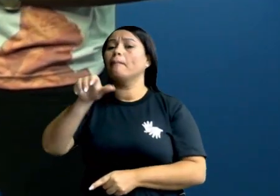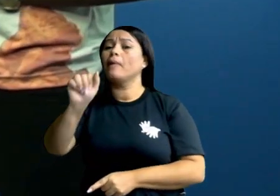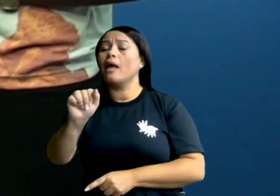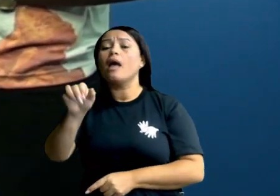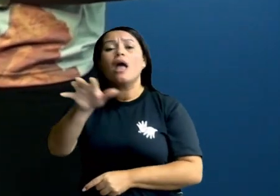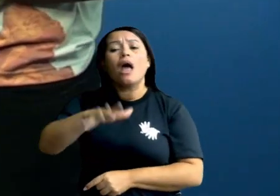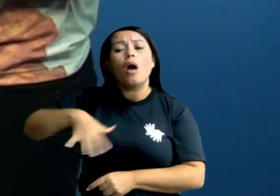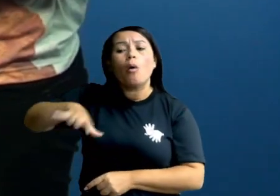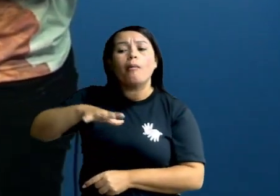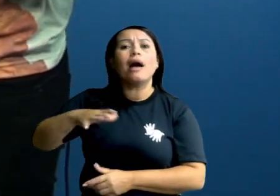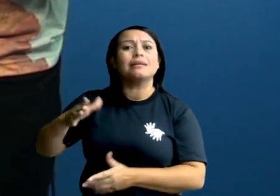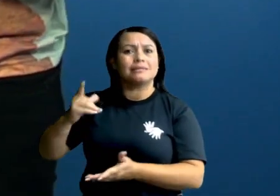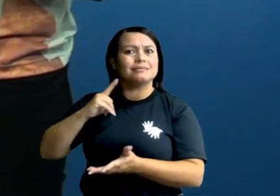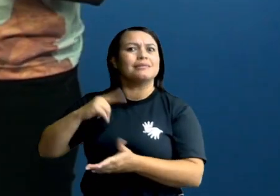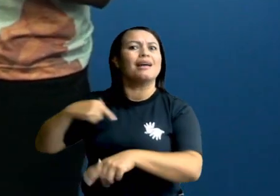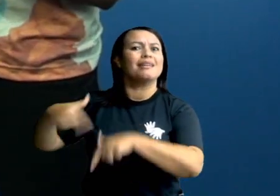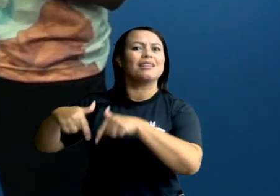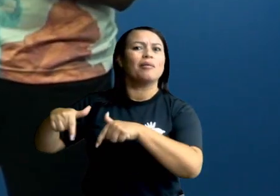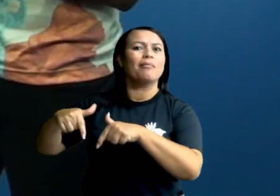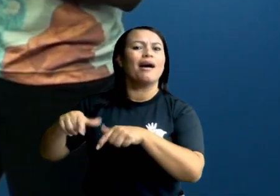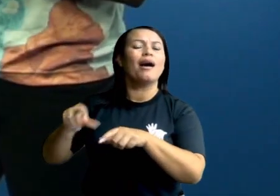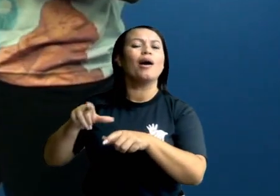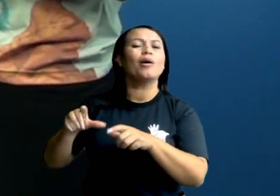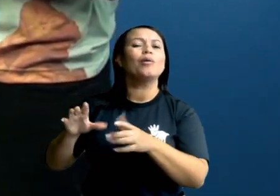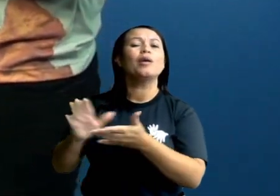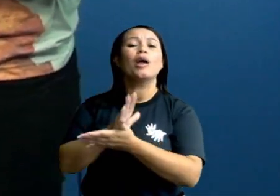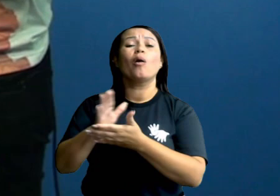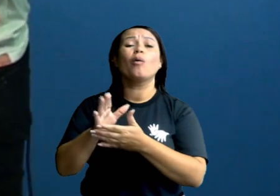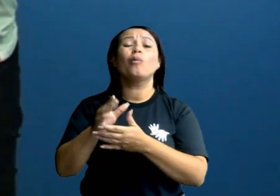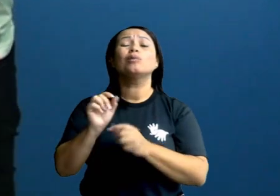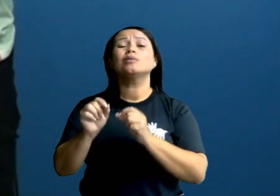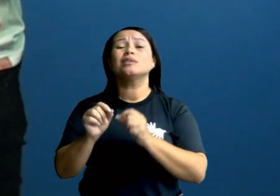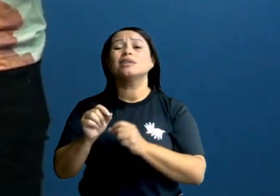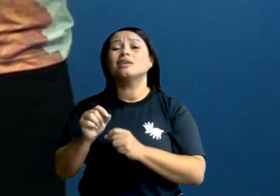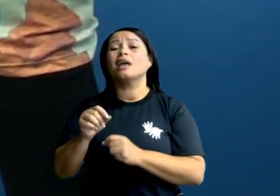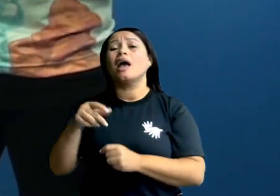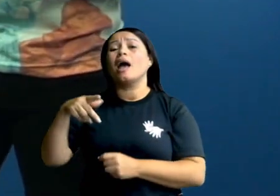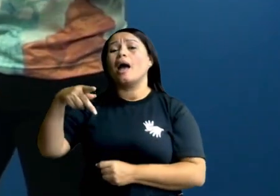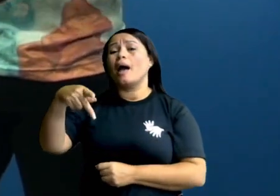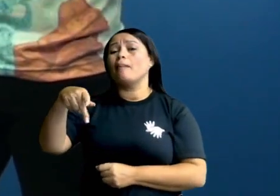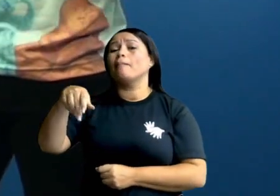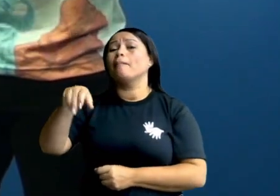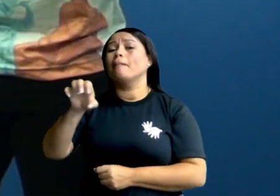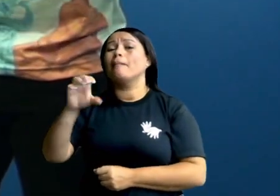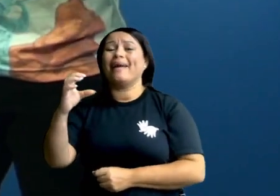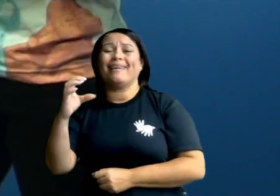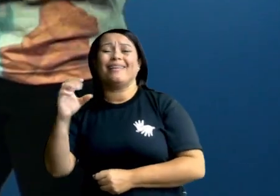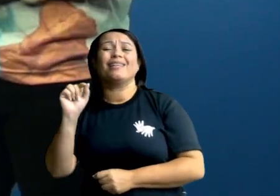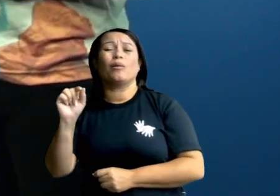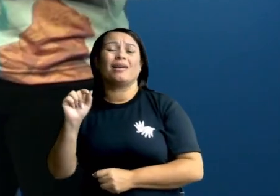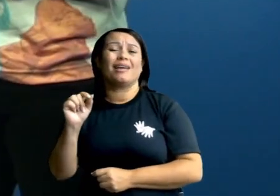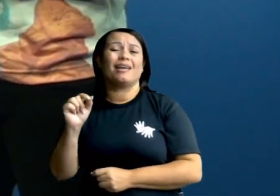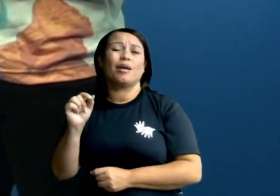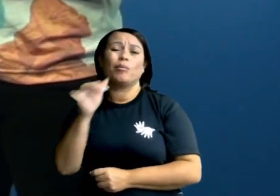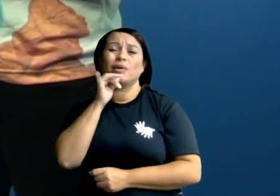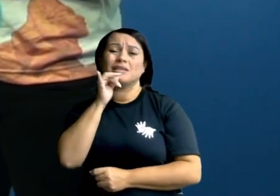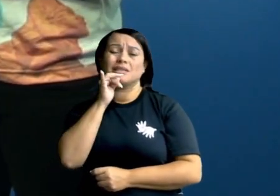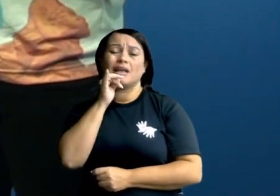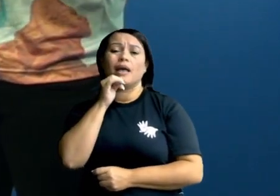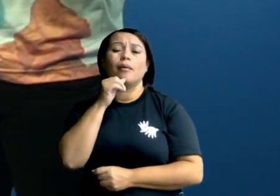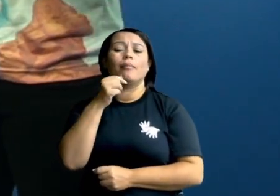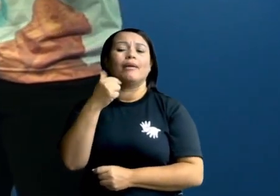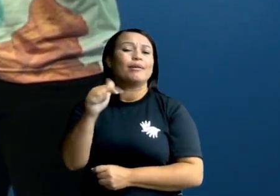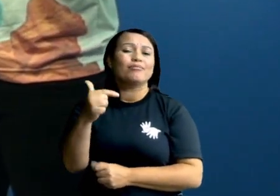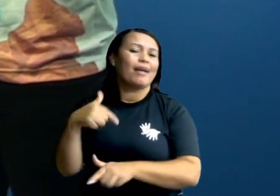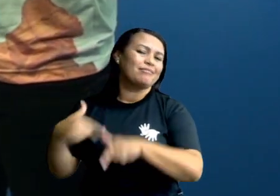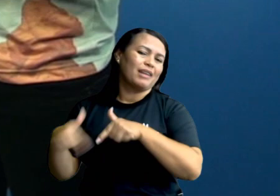momento, empregada. A população desocupada, por sua vez, é a parte da PEA que não está trabalhando, mas que está à procura de um